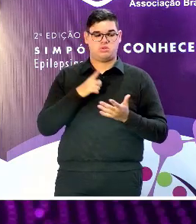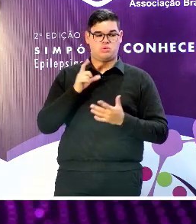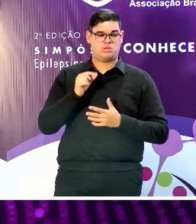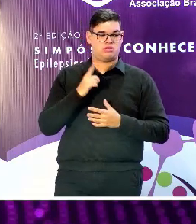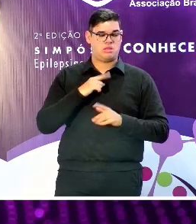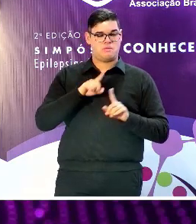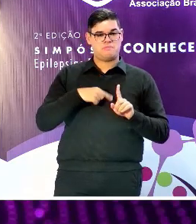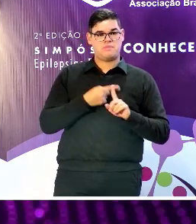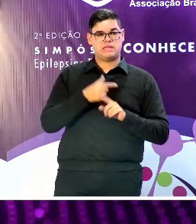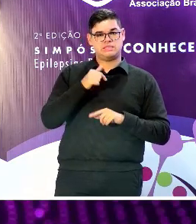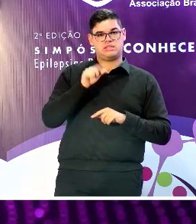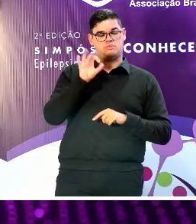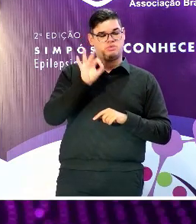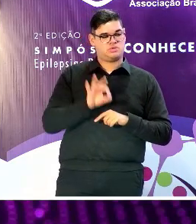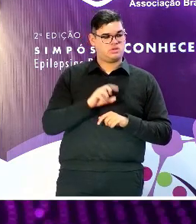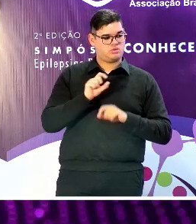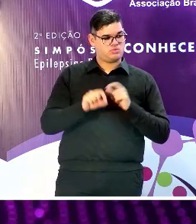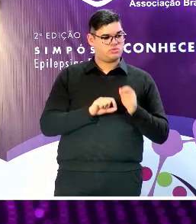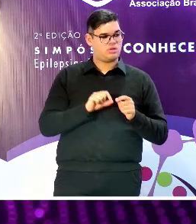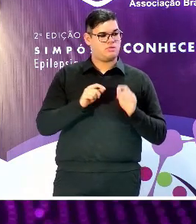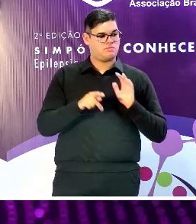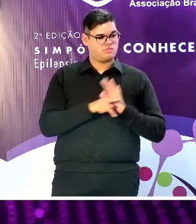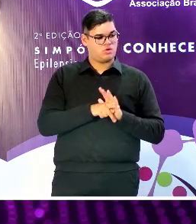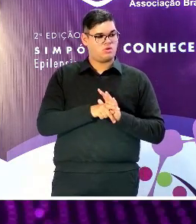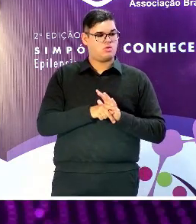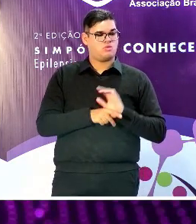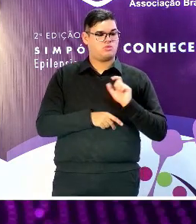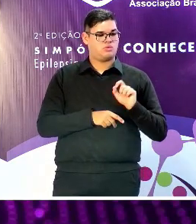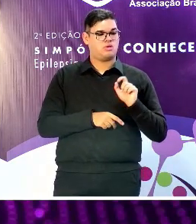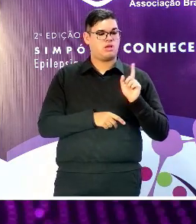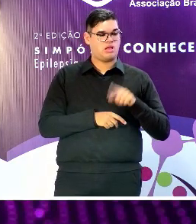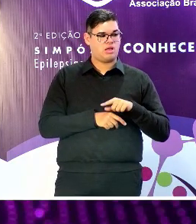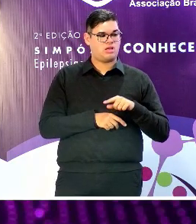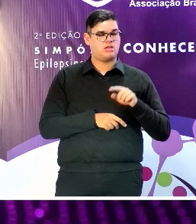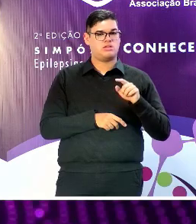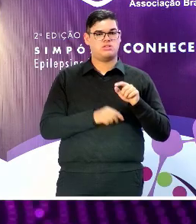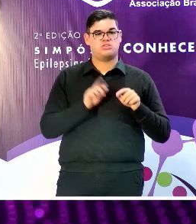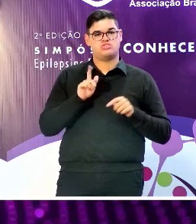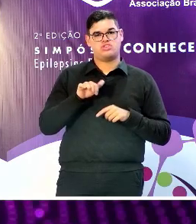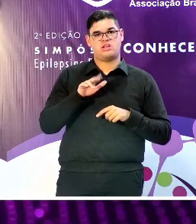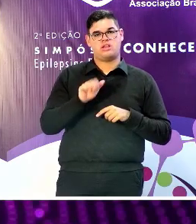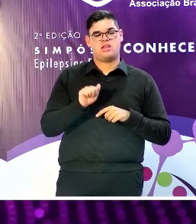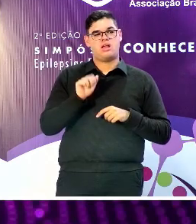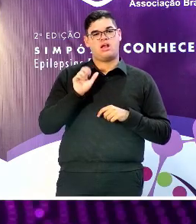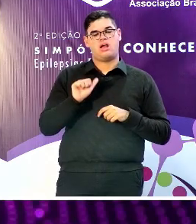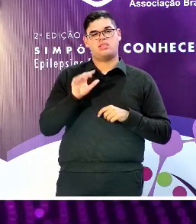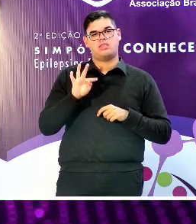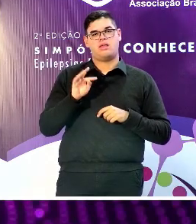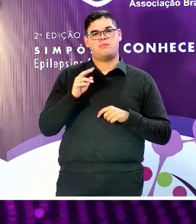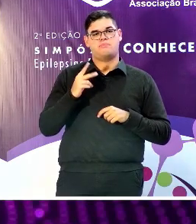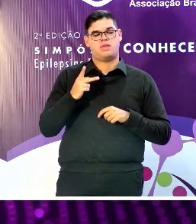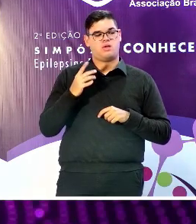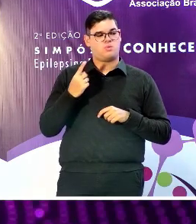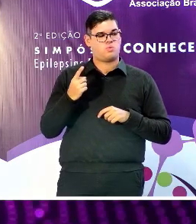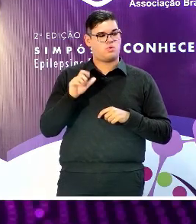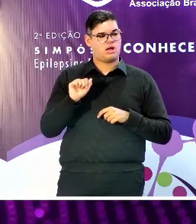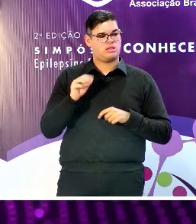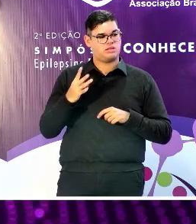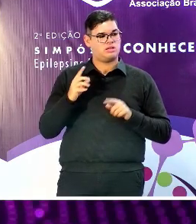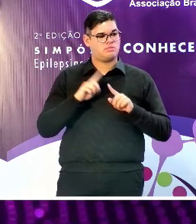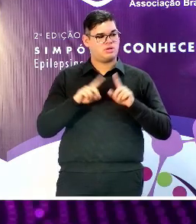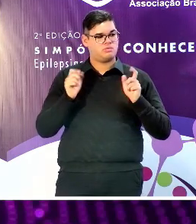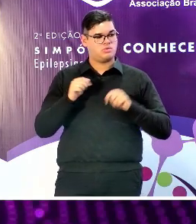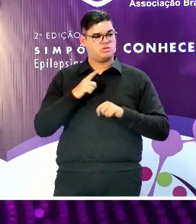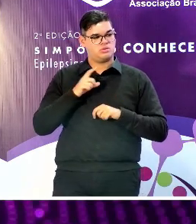de 70% das mutações elas são no gene ATP1A3. Mas pode ter mutação, por exemplo, no